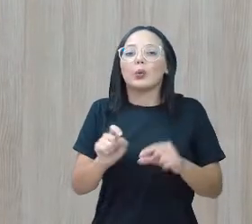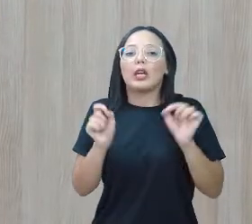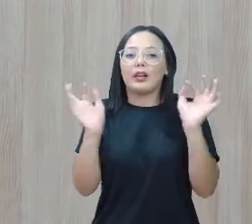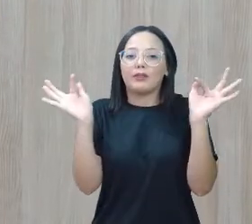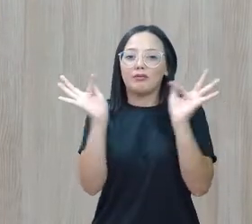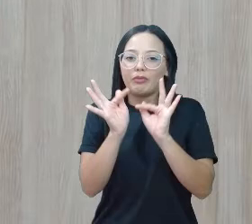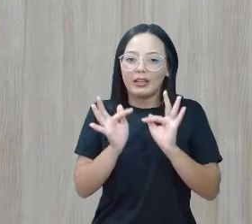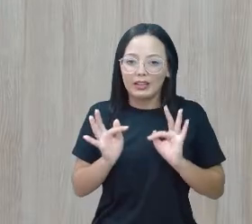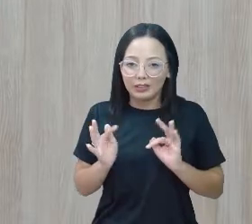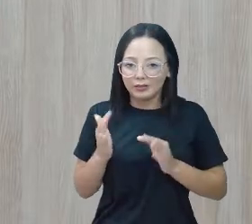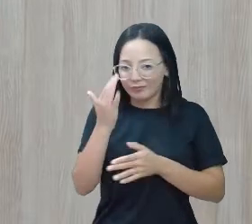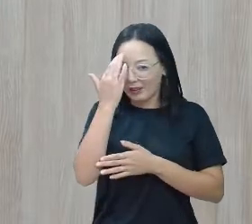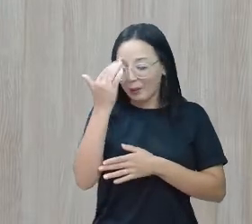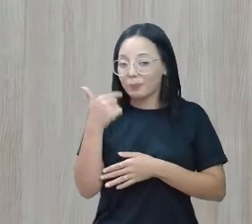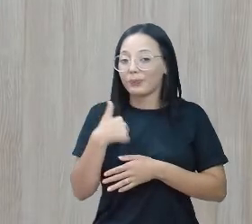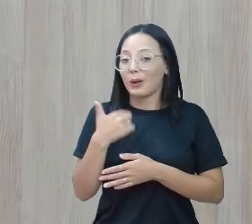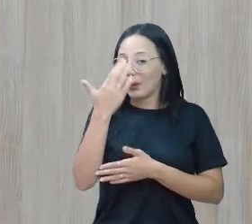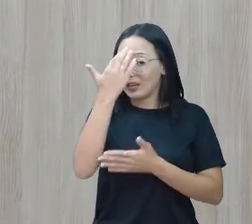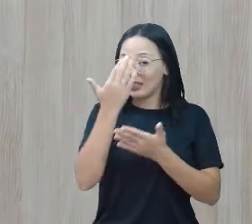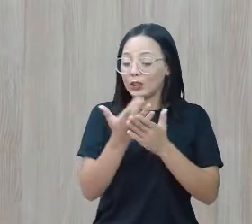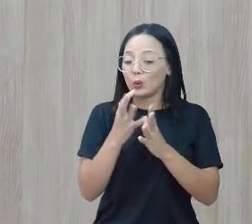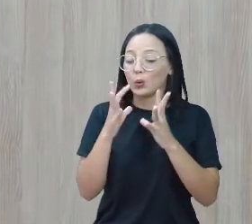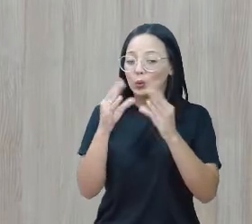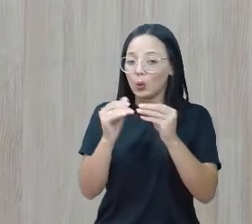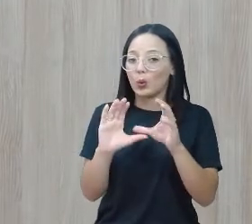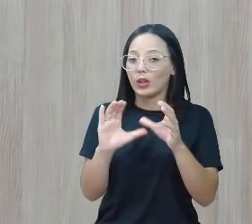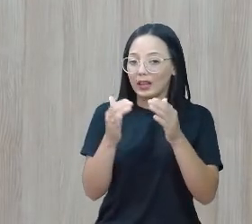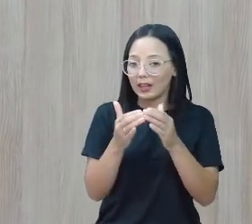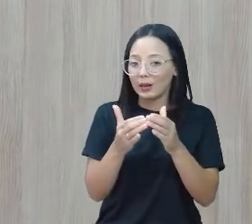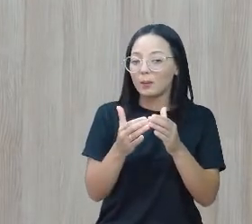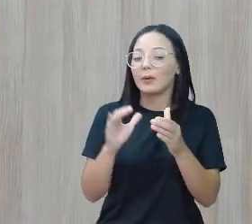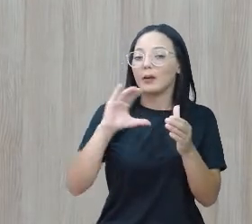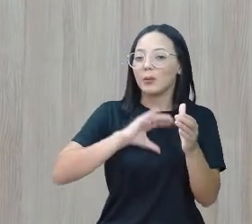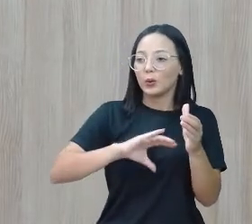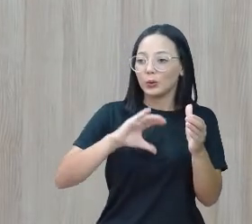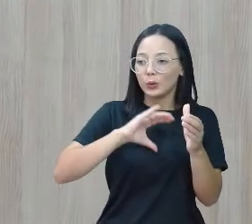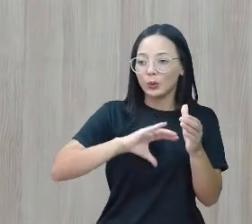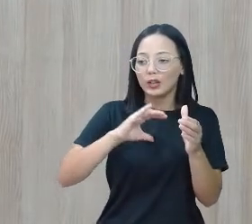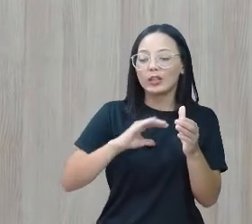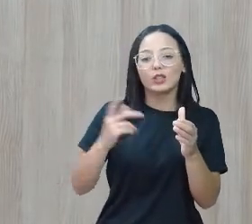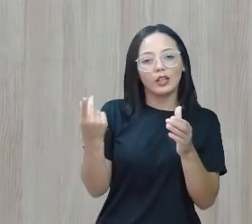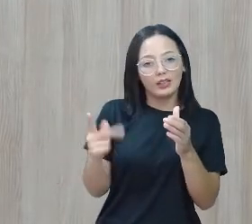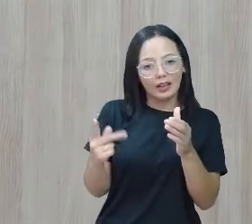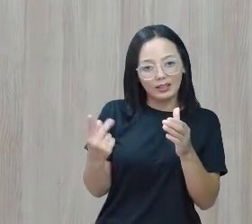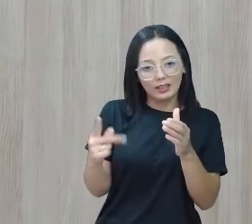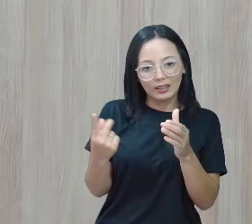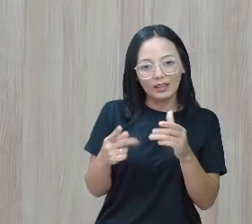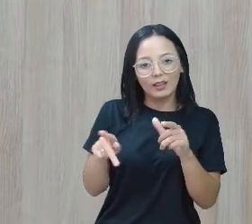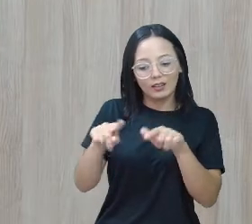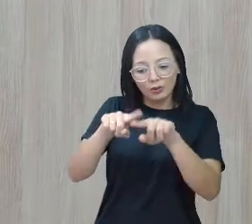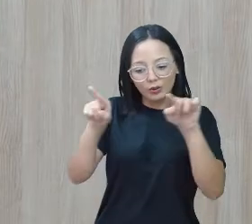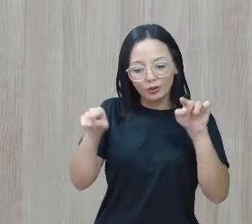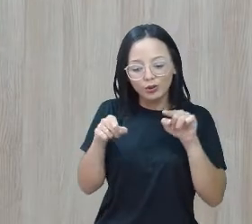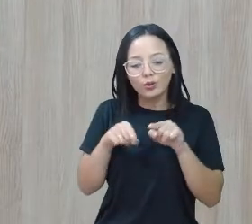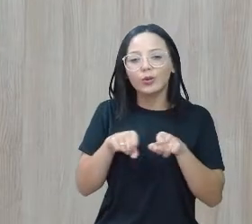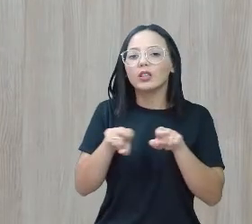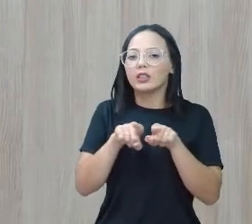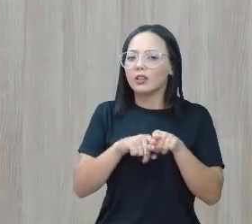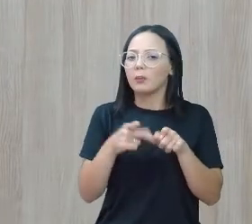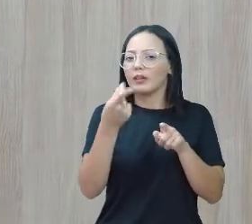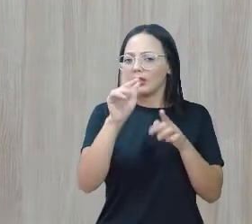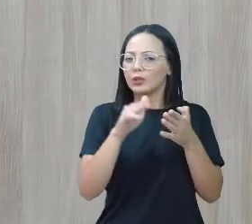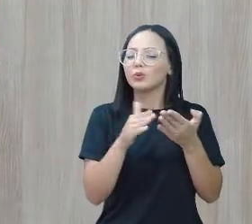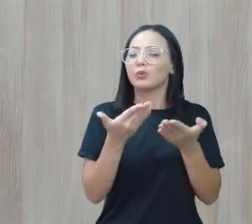feliz. Tá? Eu acredito que toda a equipe de língua portuguesa daqui dos estúdios e também da